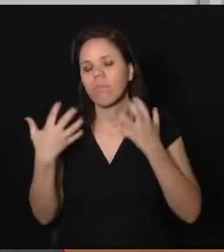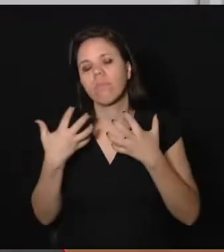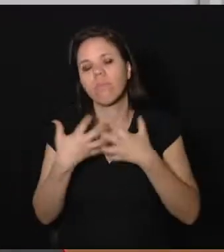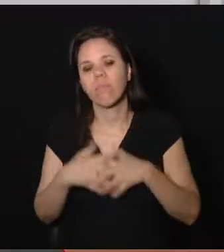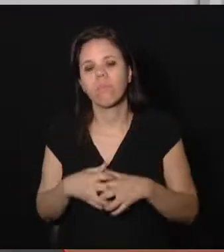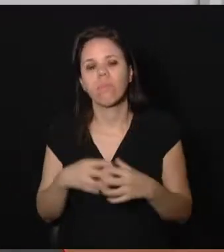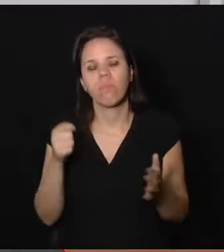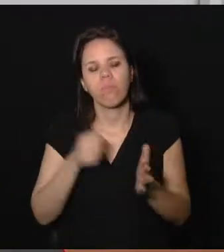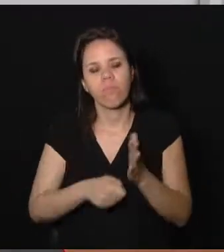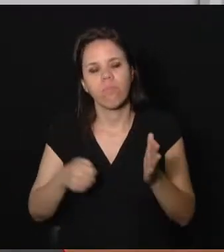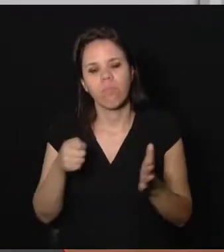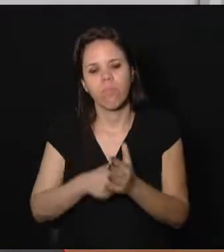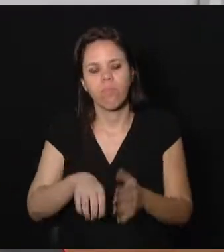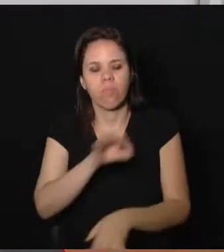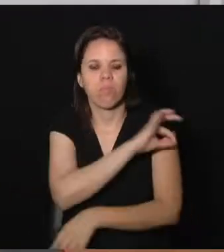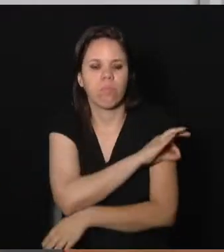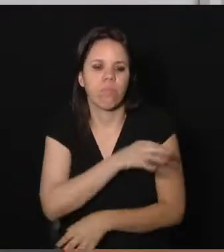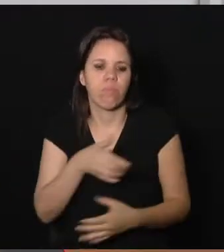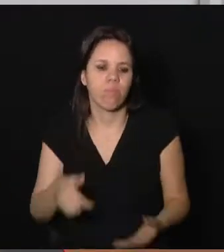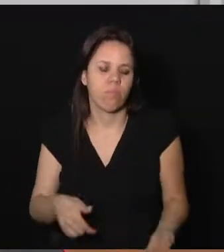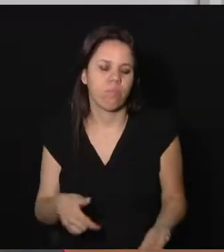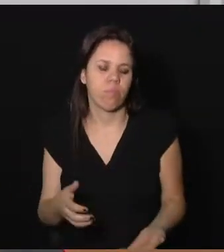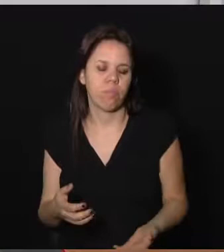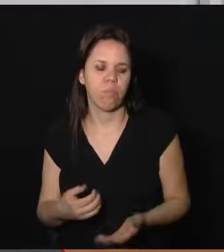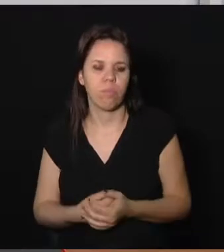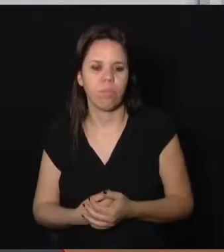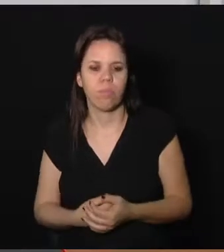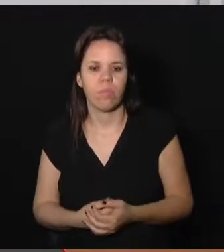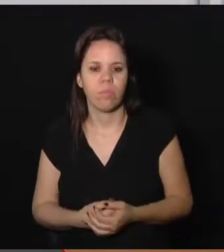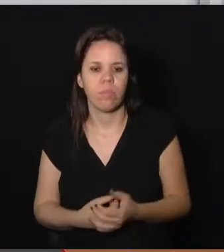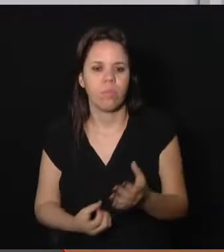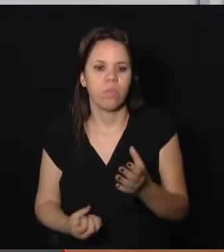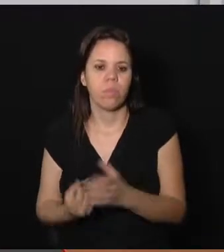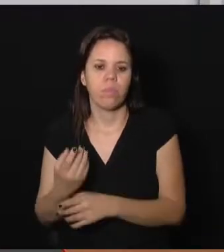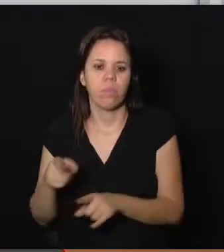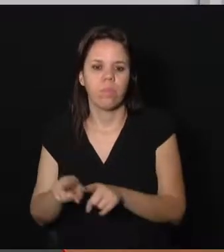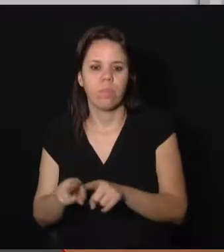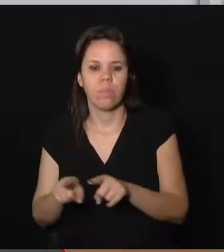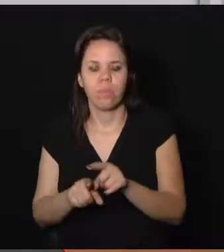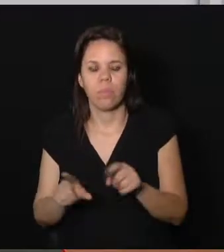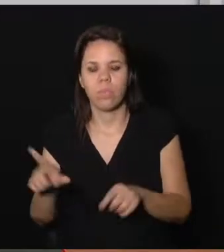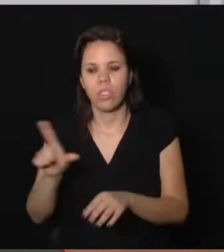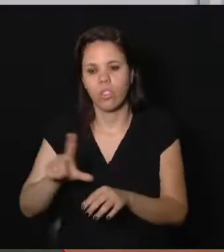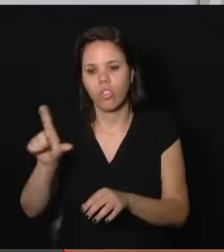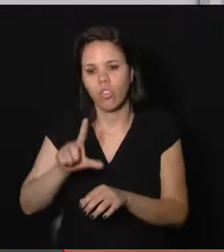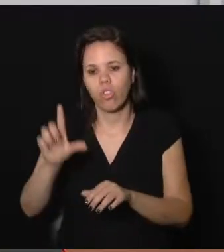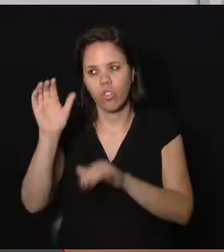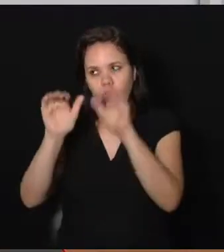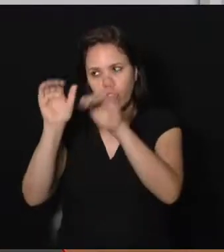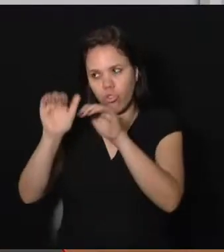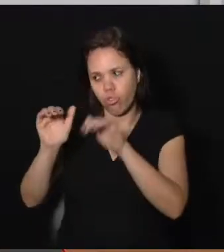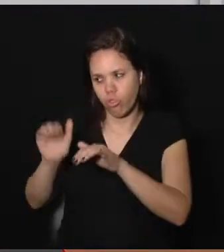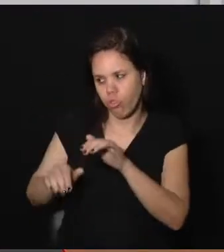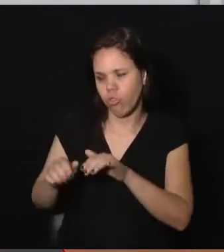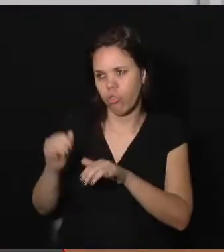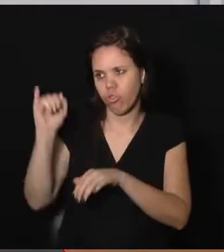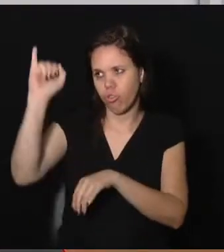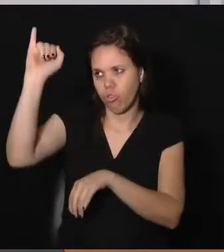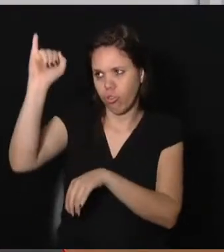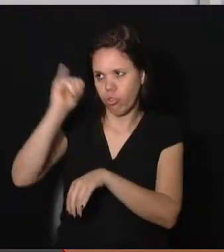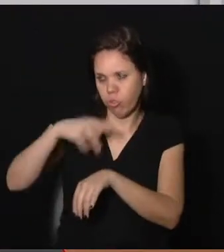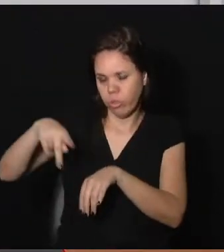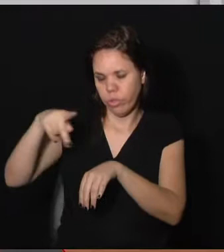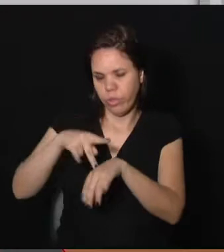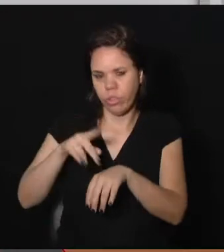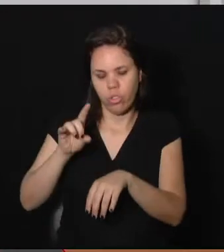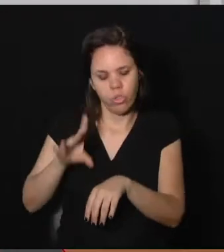políticas públicas municipais nesse sentido. Surgimento da cadeia logística internacional. Então, a gente não está falando só em atender as empresas aqui da